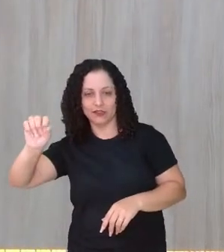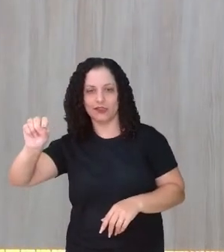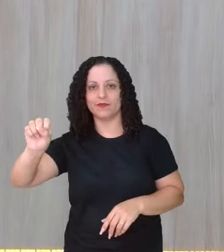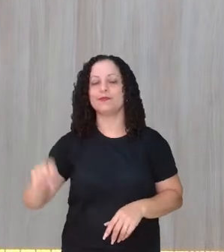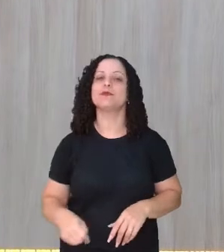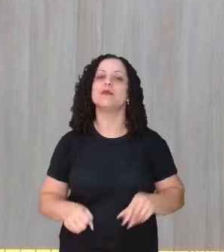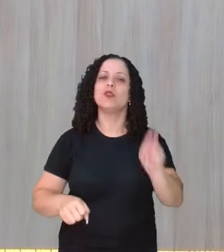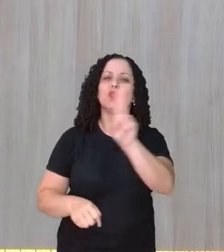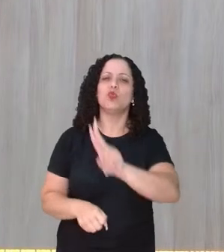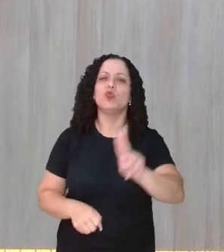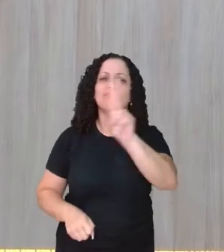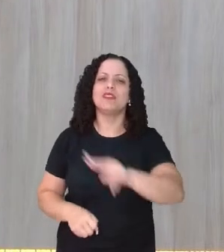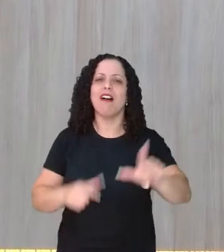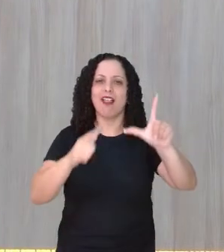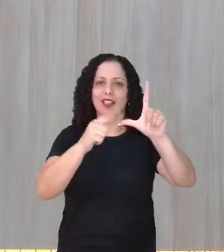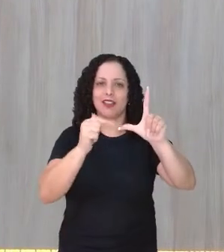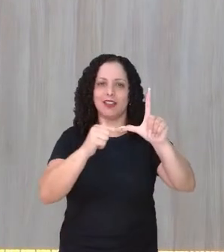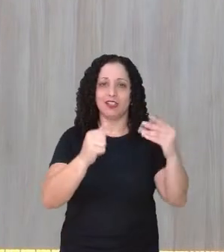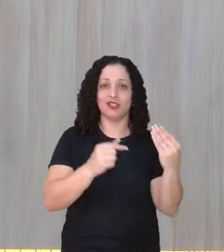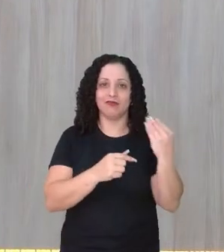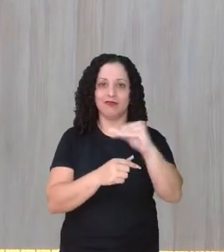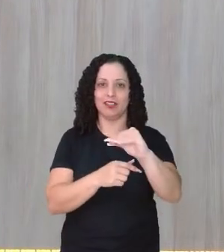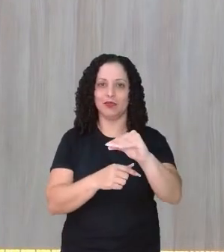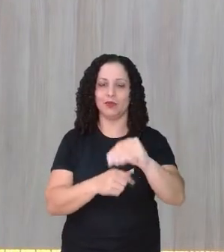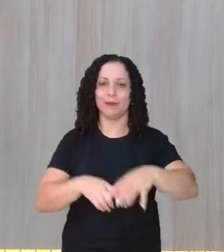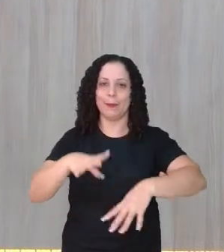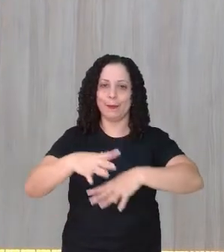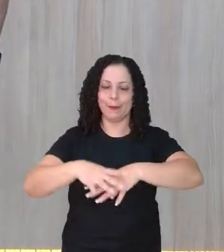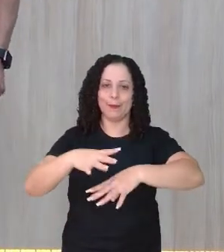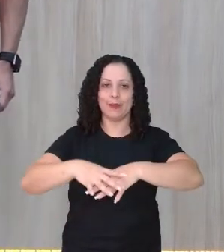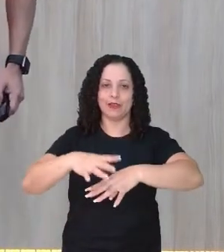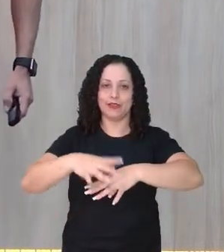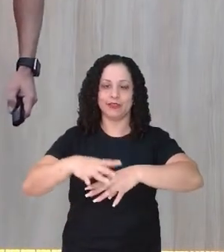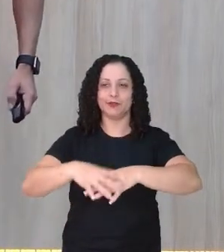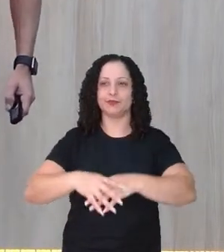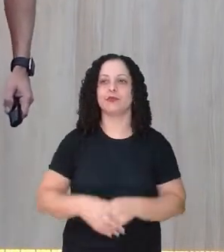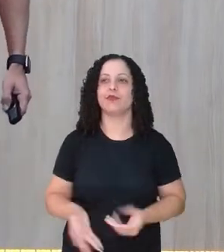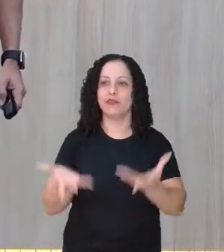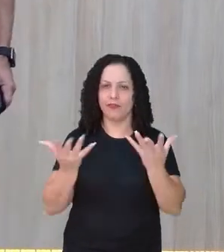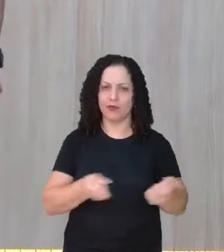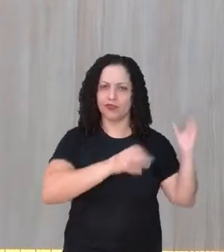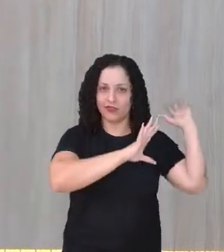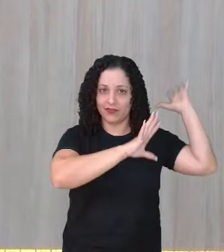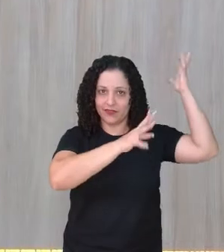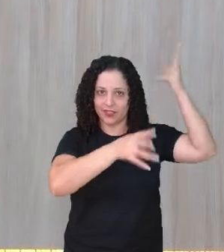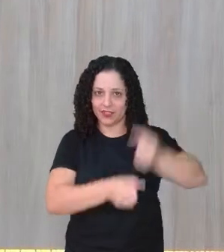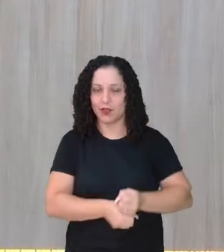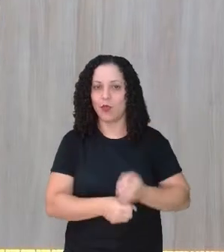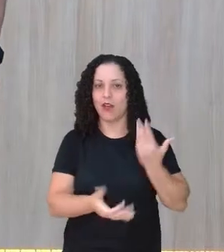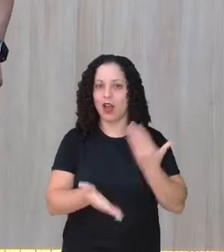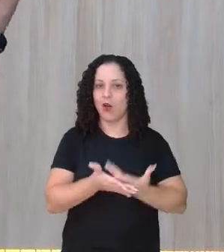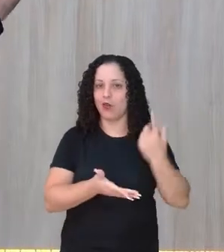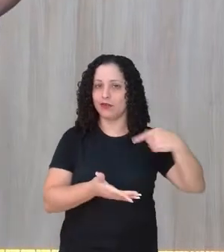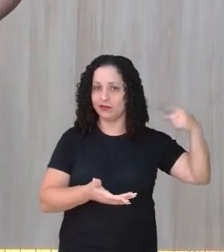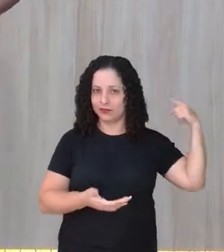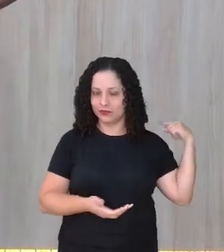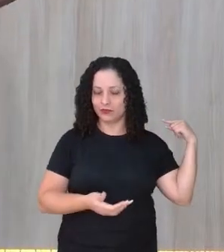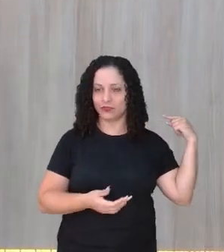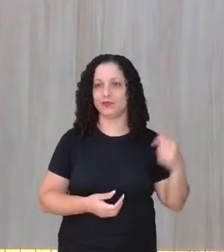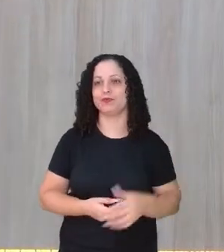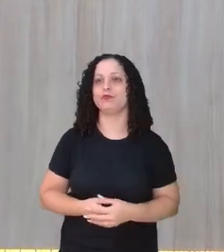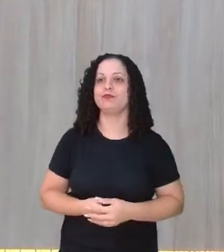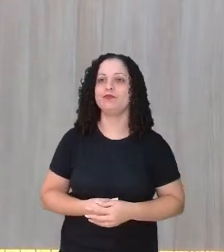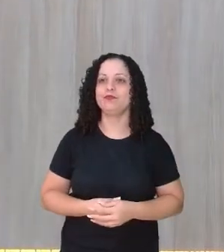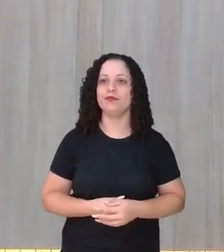das letras dentro do estudo da matemática. Então vamos começar revisando aí a aula passada. A gente